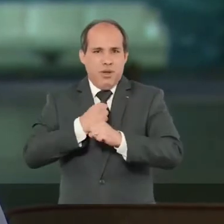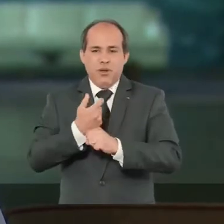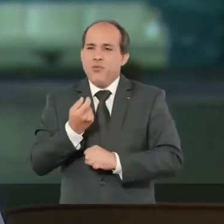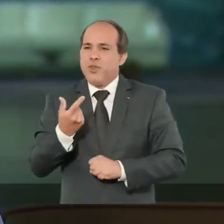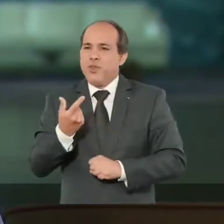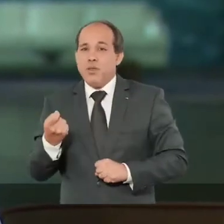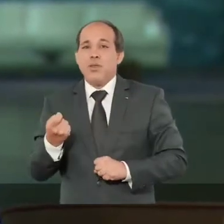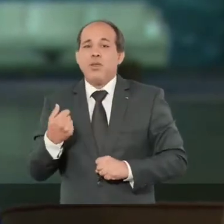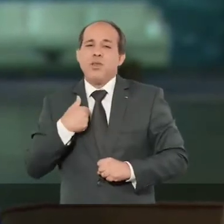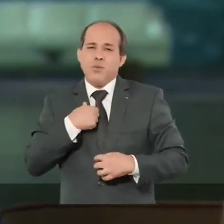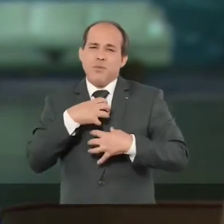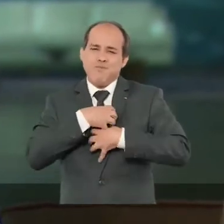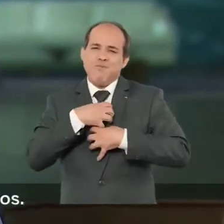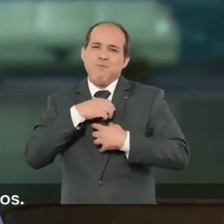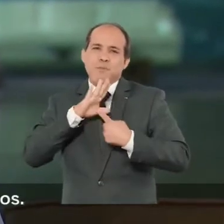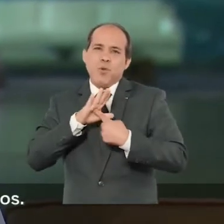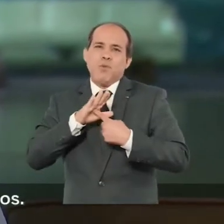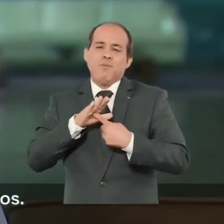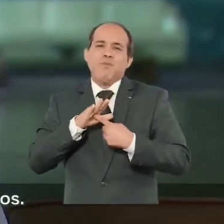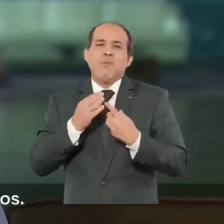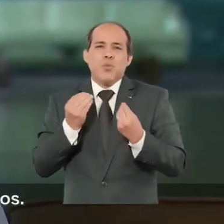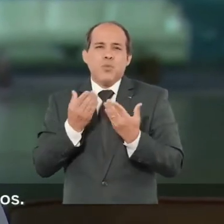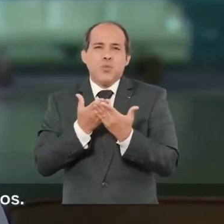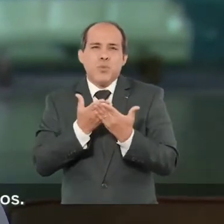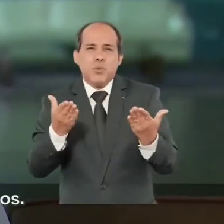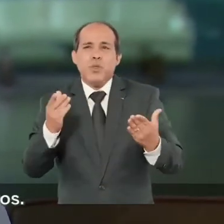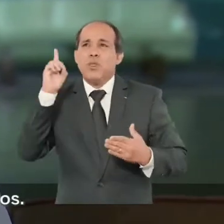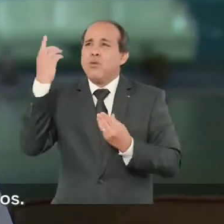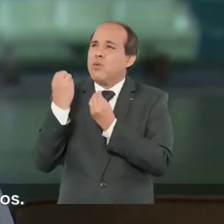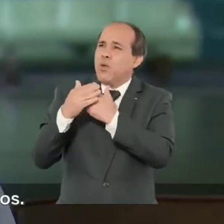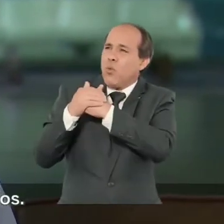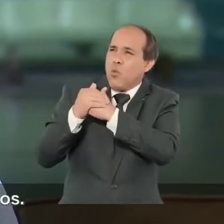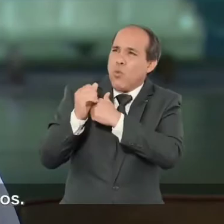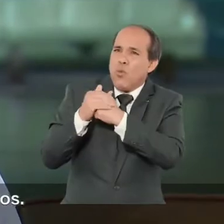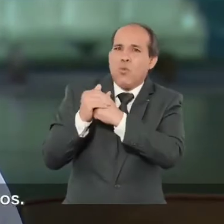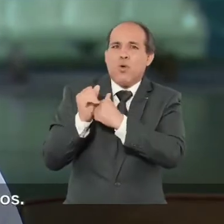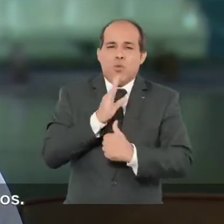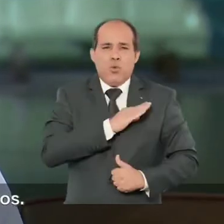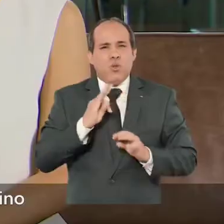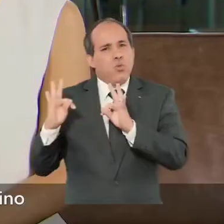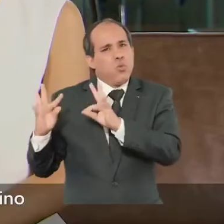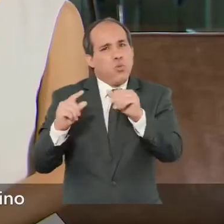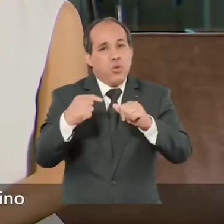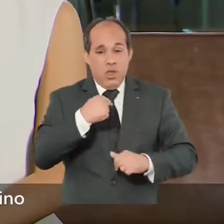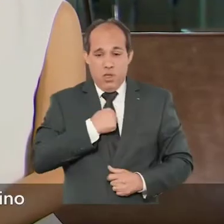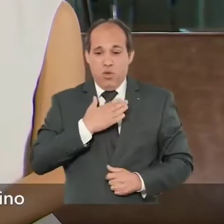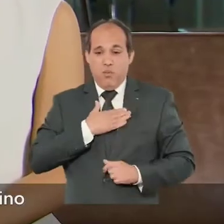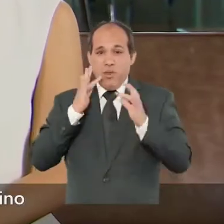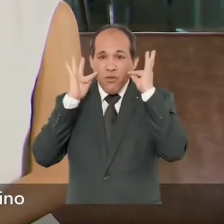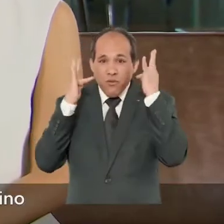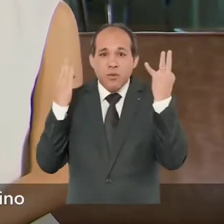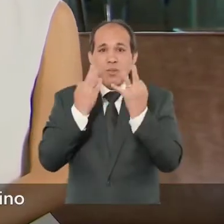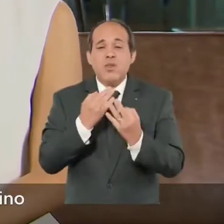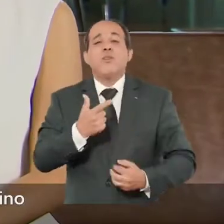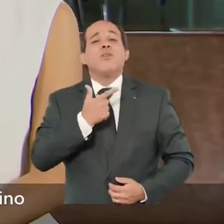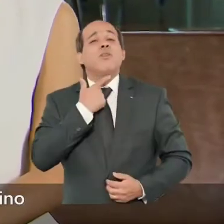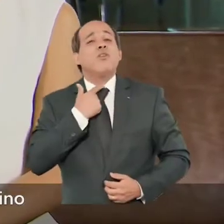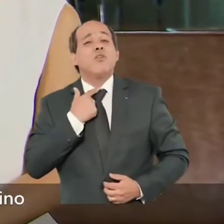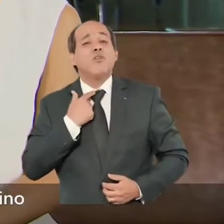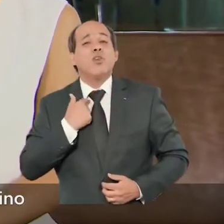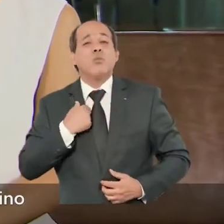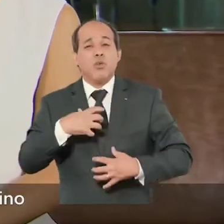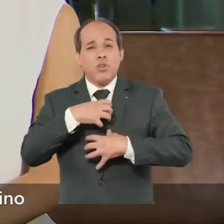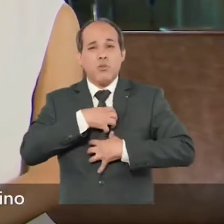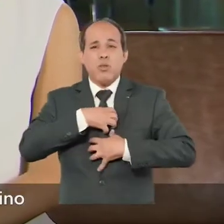e externo meus sentimentos pedindo a Deus que conforte os corações de todos Eu e minha família desejamos